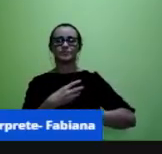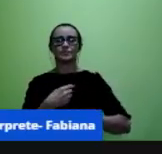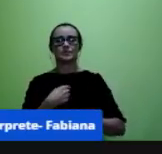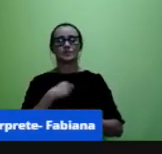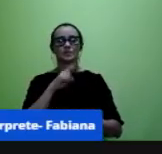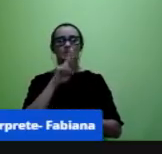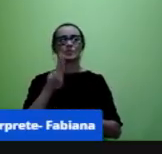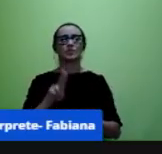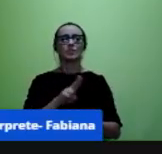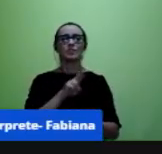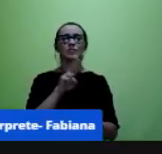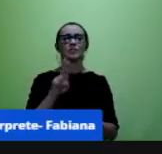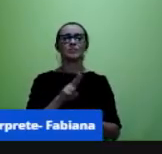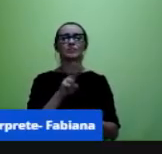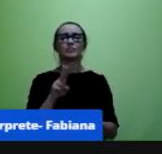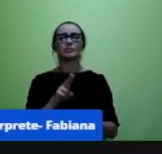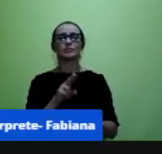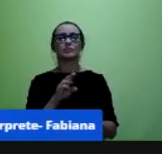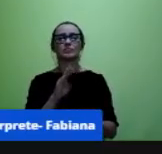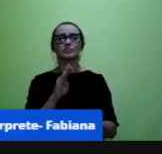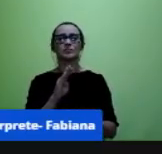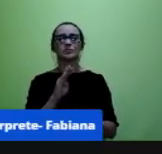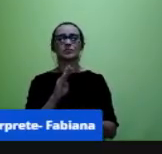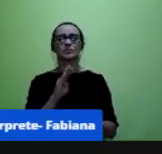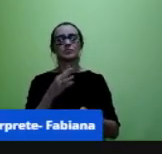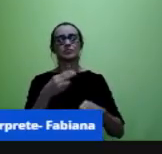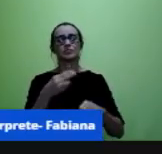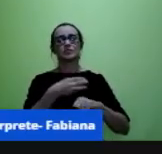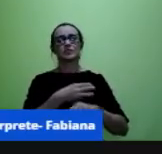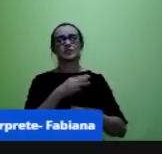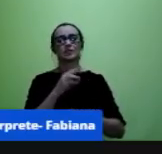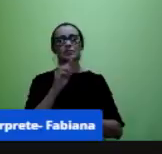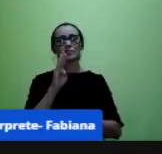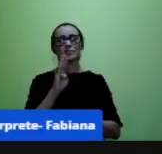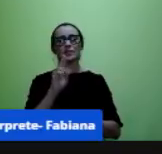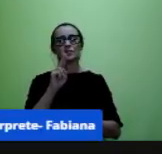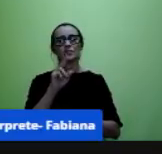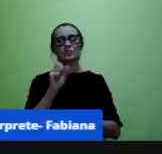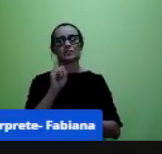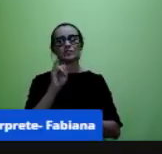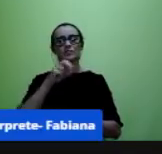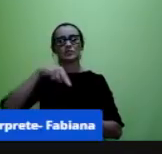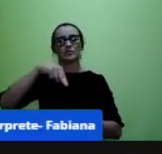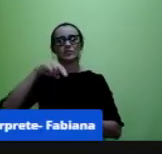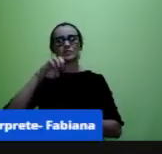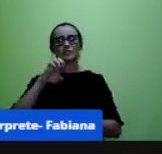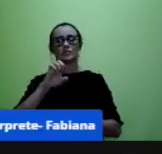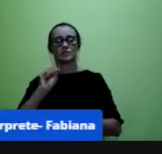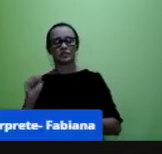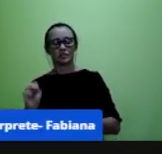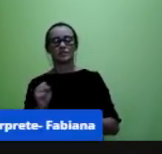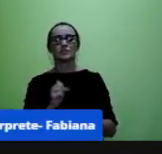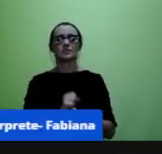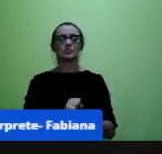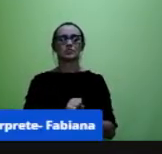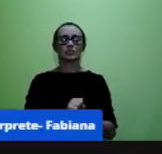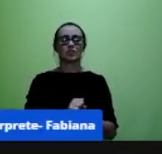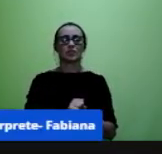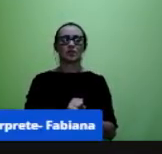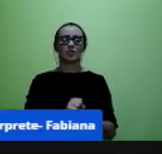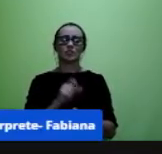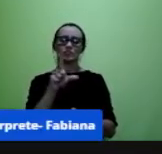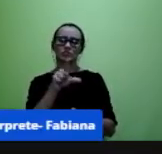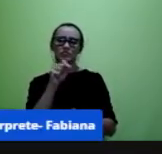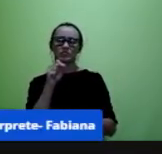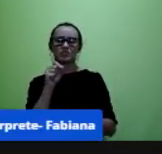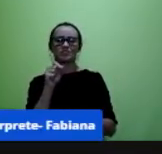WhatsApp Business, né, que é o WhatsApp específico para atendimento. Então, eu resolvi separar essas duas vertentes, né, para